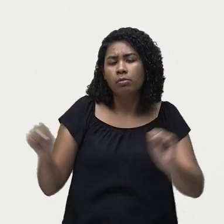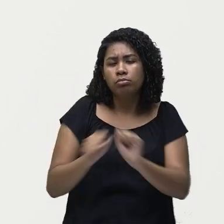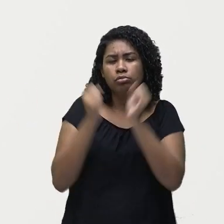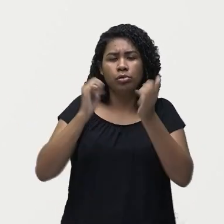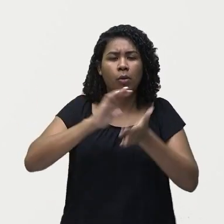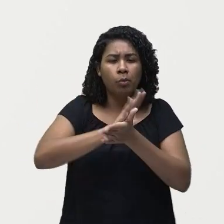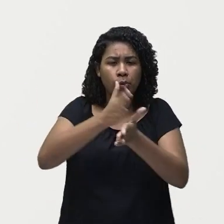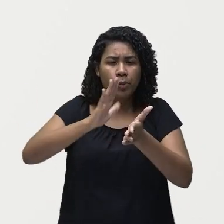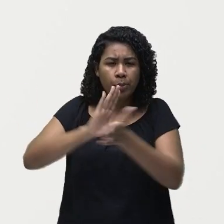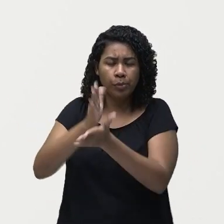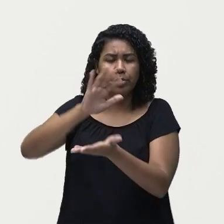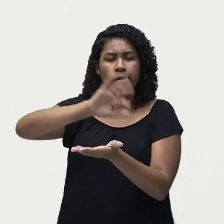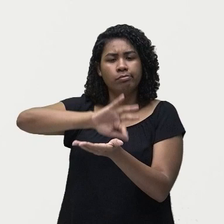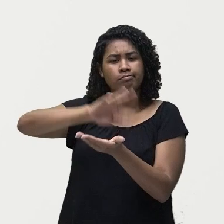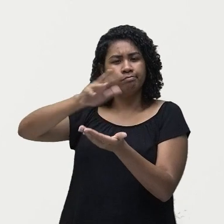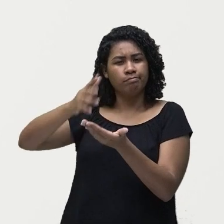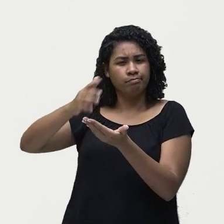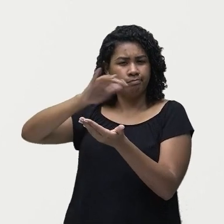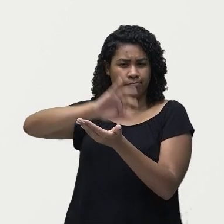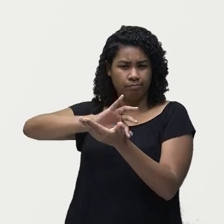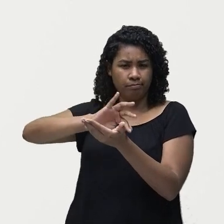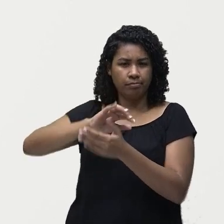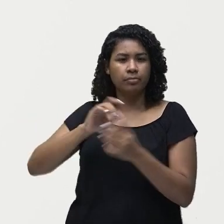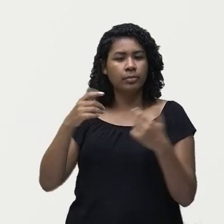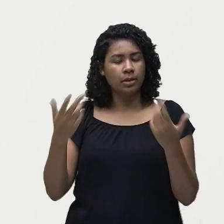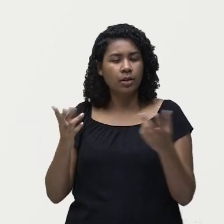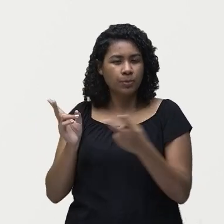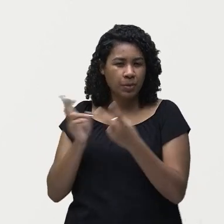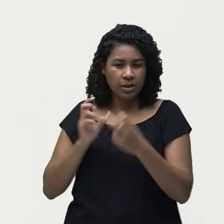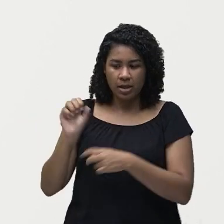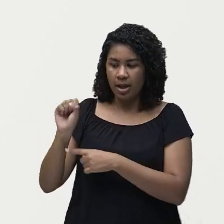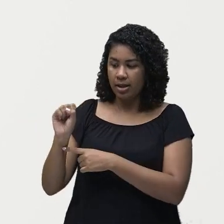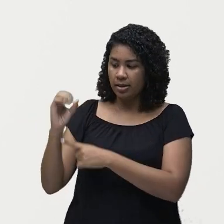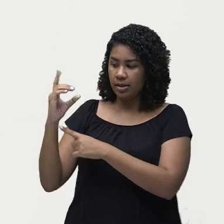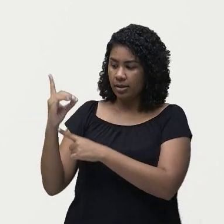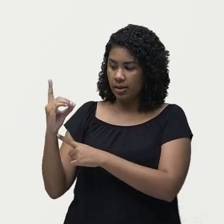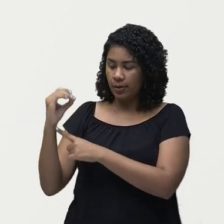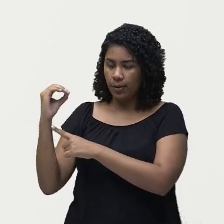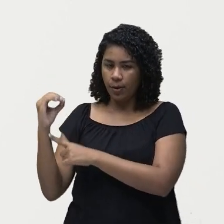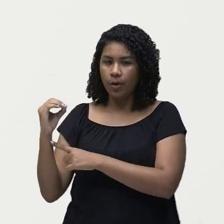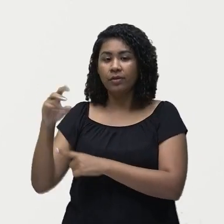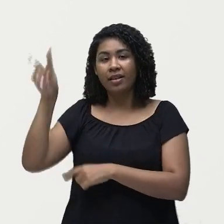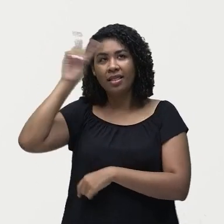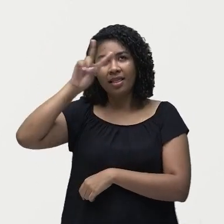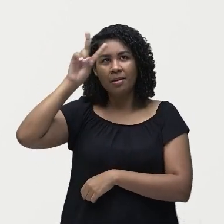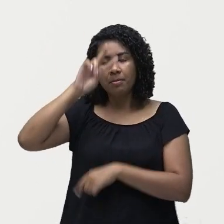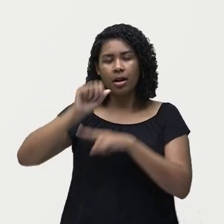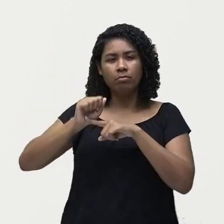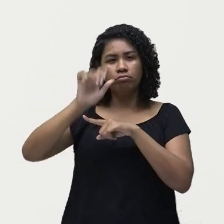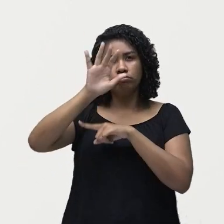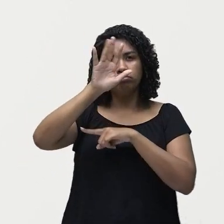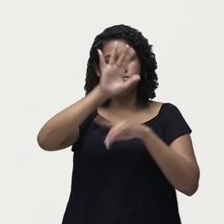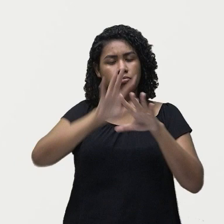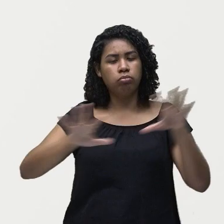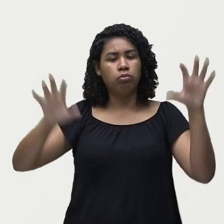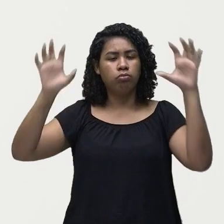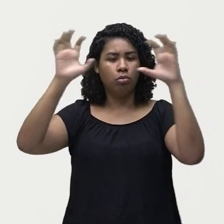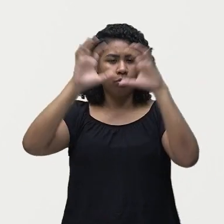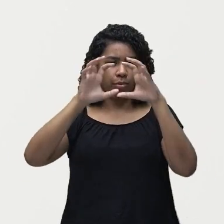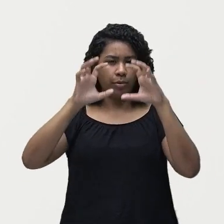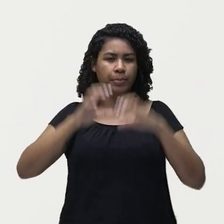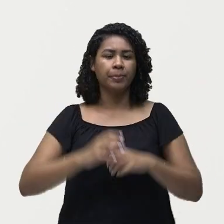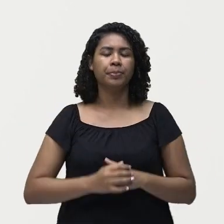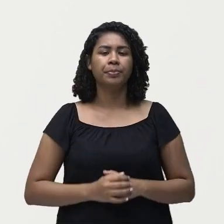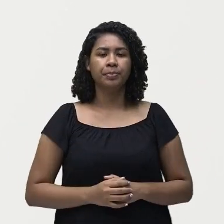da camada de ozônio, tá? Quando a gente observar essa sigla, a gente vai lembrar de alguns gases que estão relacionados a essa destruição